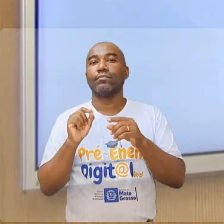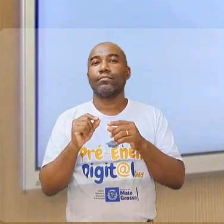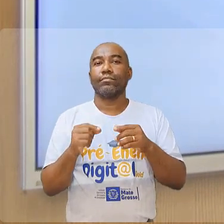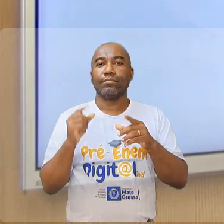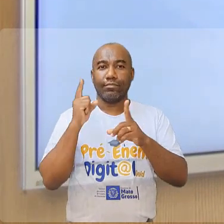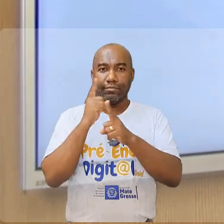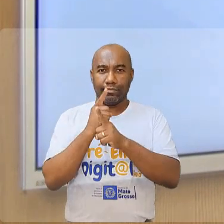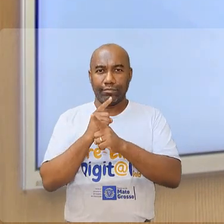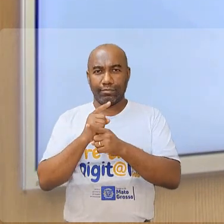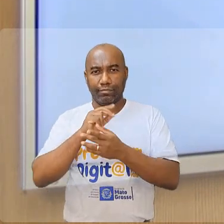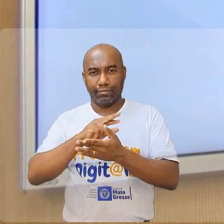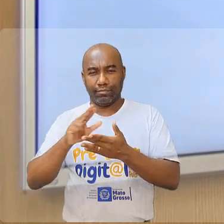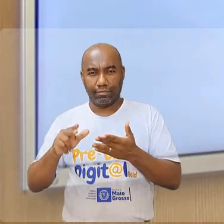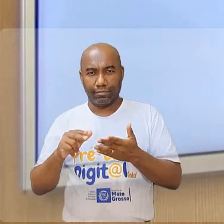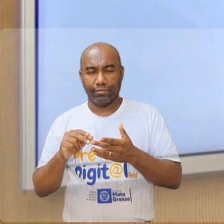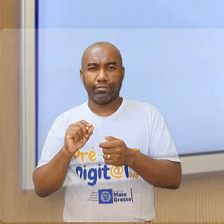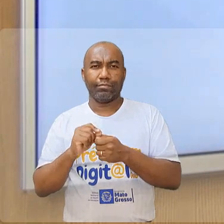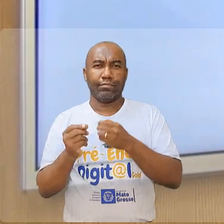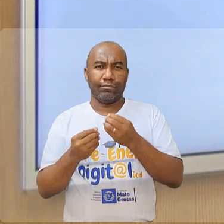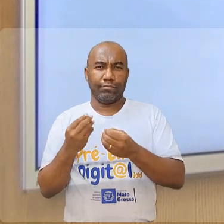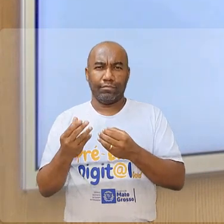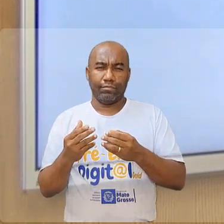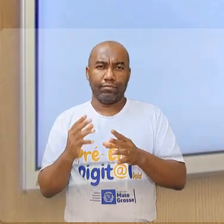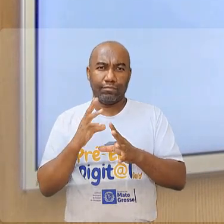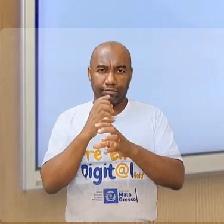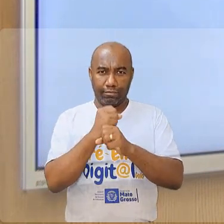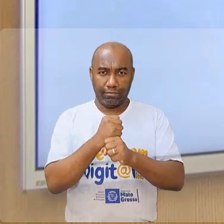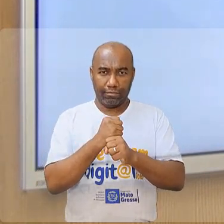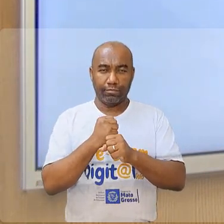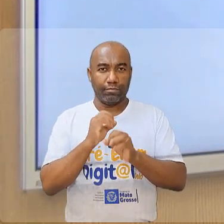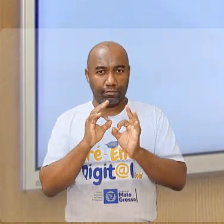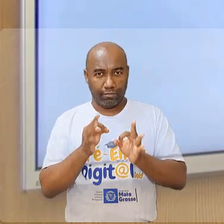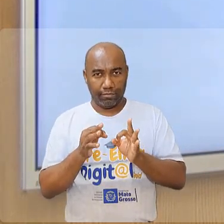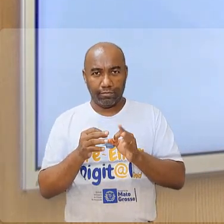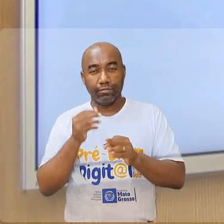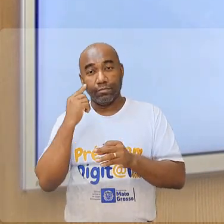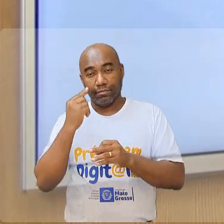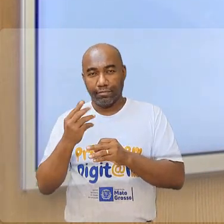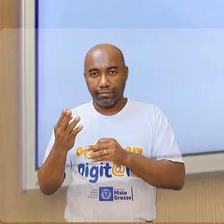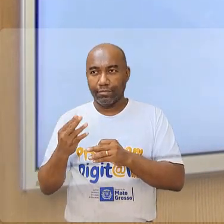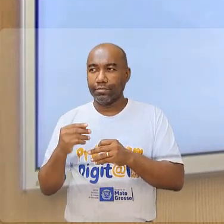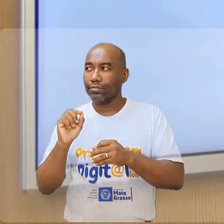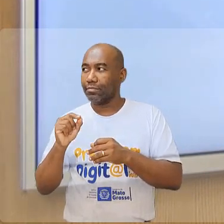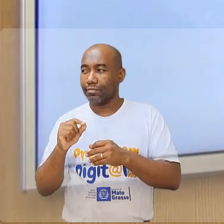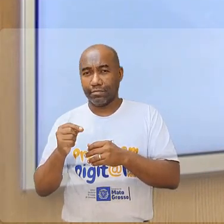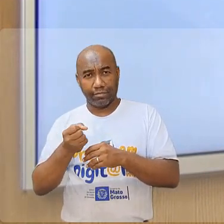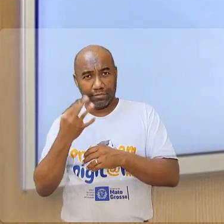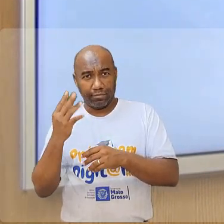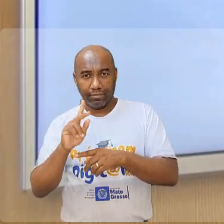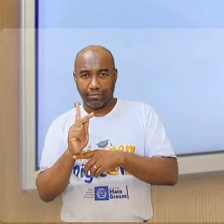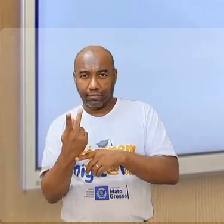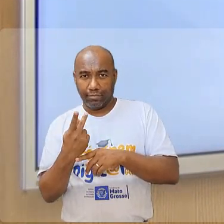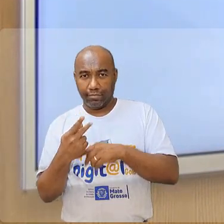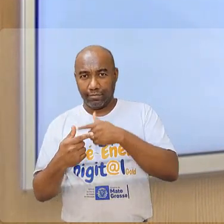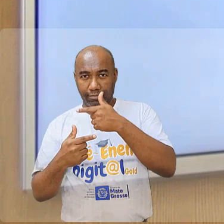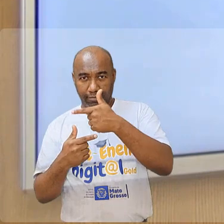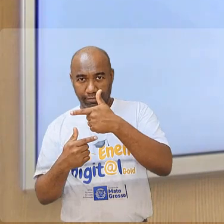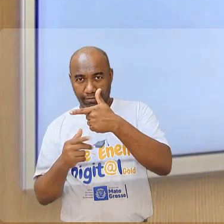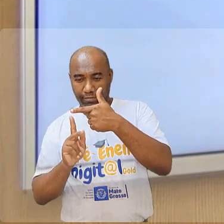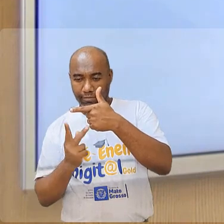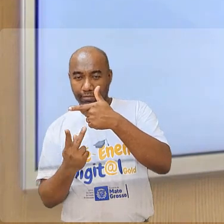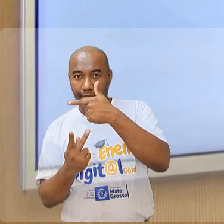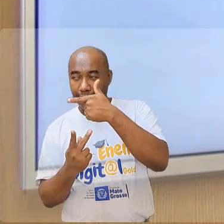produto das sombras que que é produto multiplicação Opa quem que altura é o andar se eu pegar o